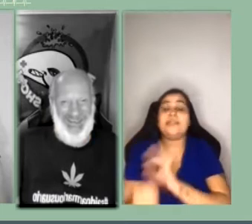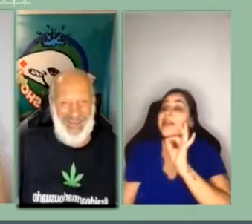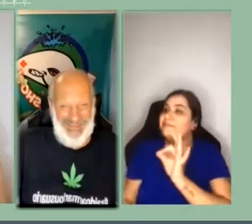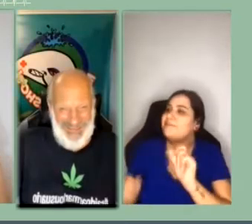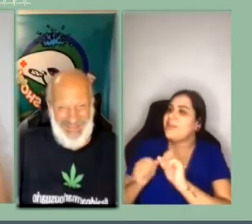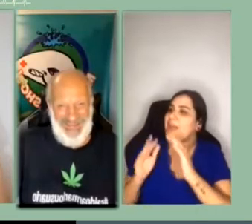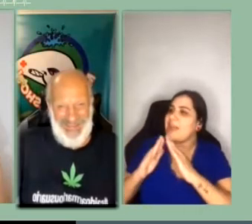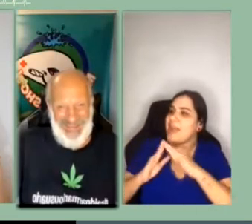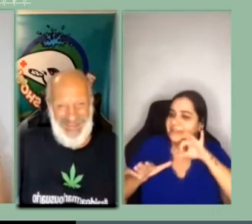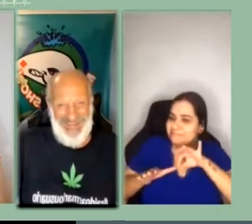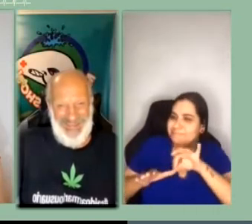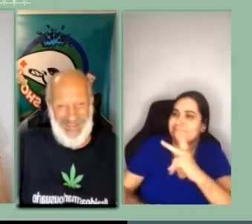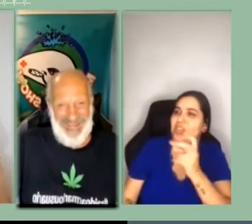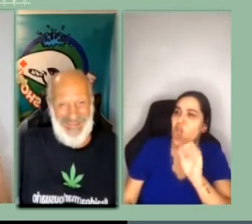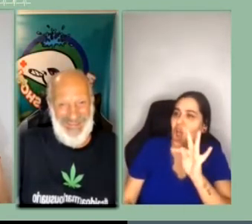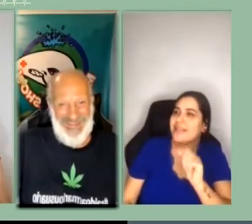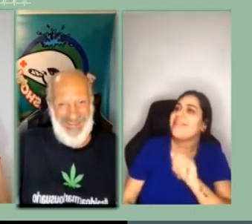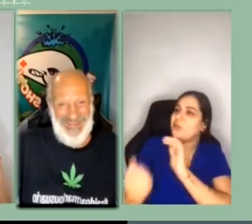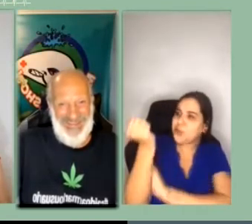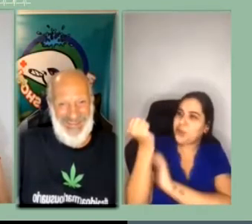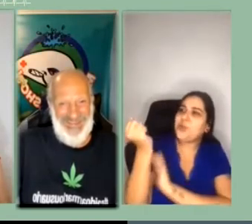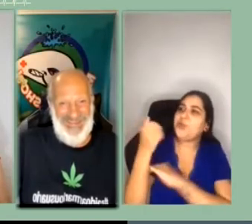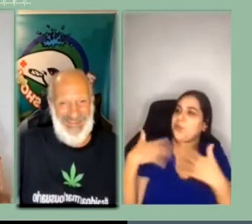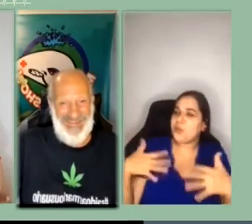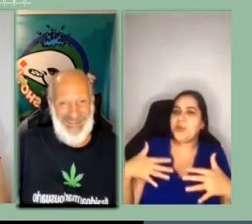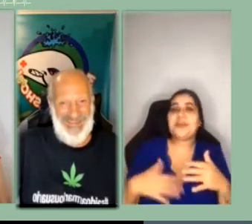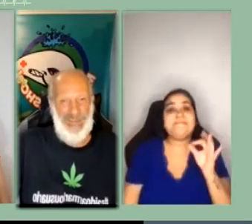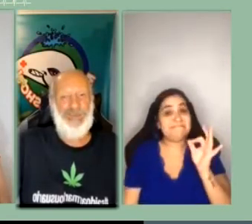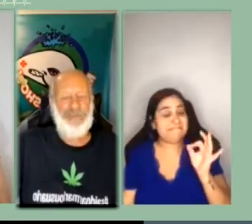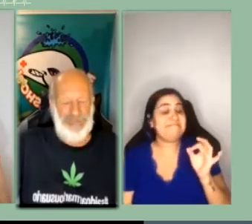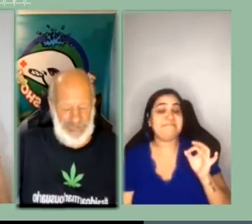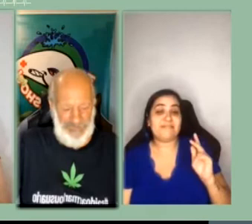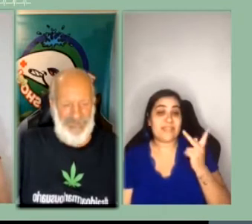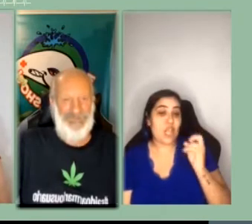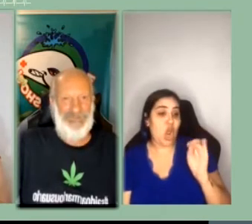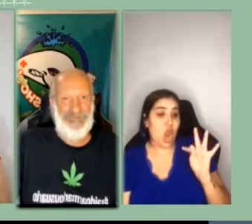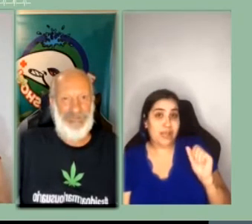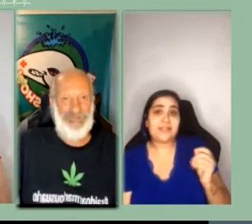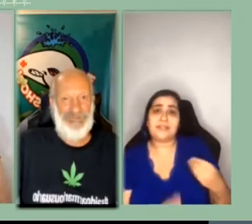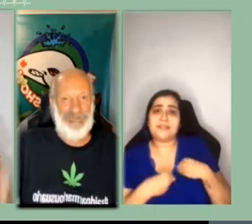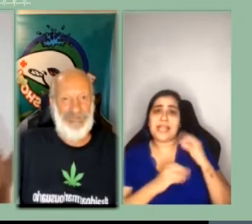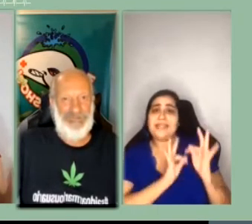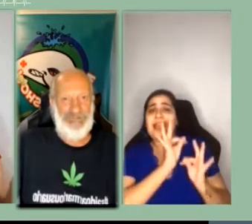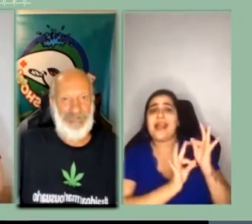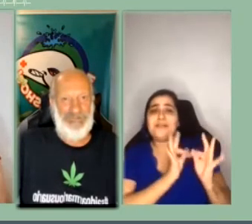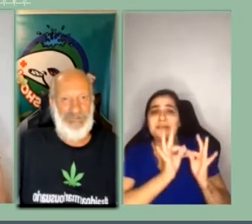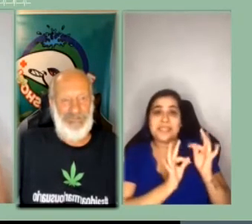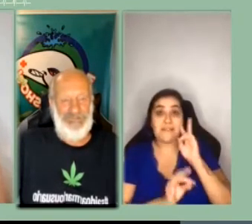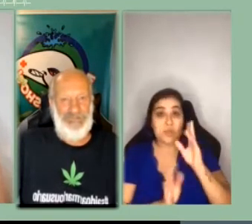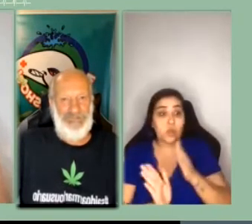mesmo. Então, assim, a horta, ela é terapêutica. Os estudos falam sobre isso. Eu, assim, olhando para o lado de estudo,